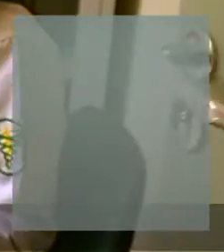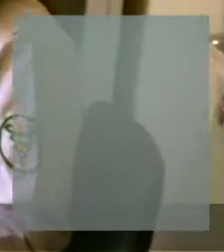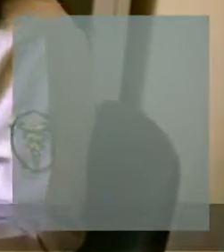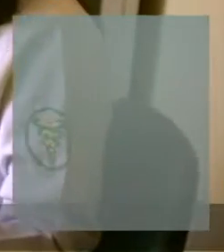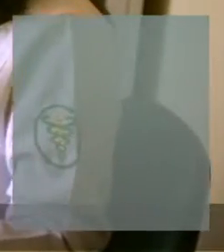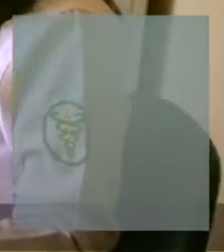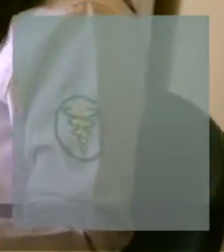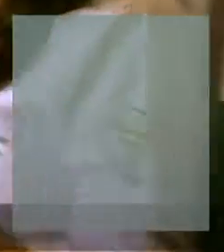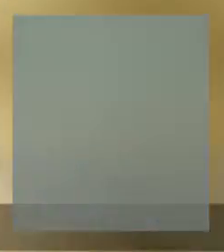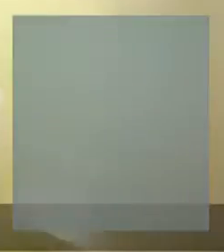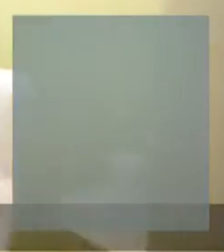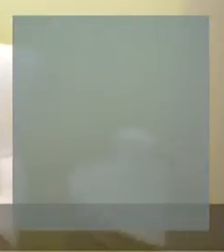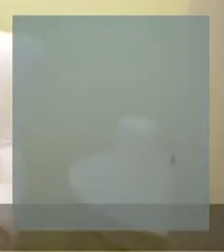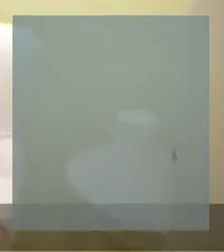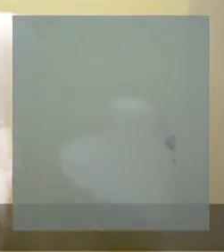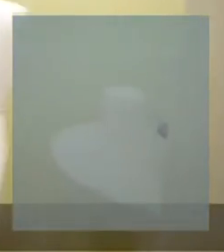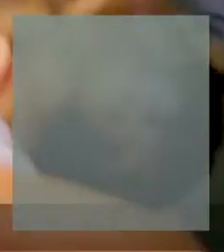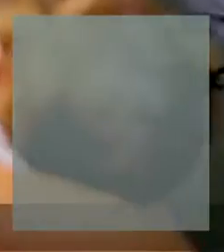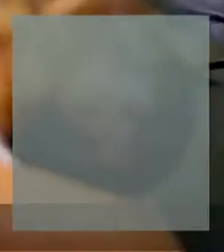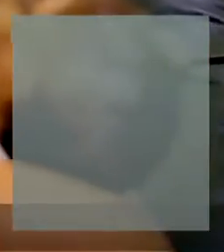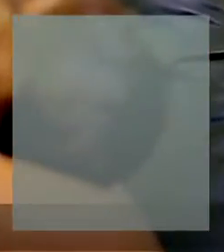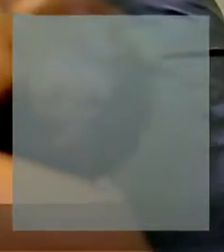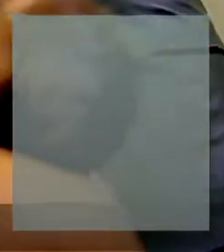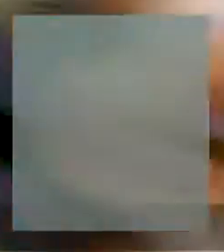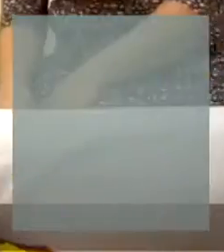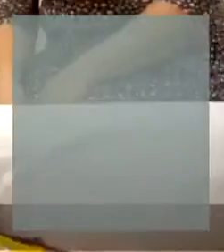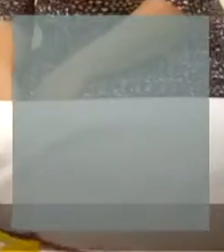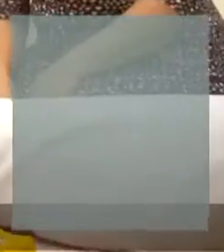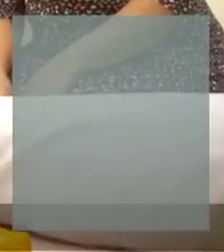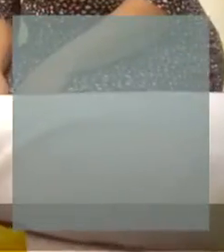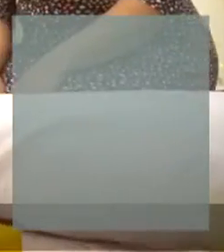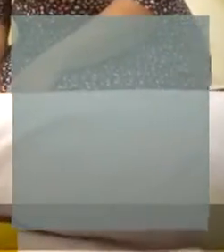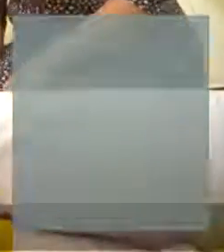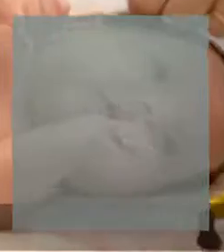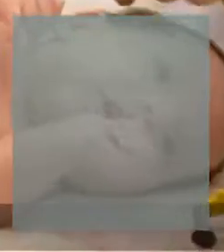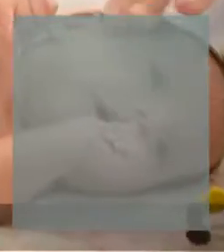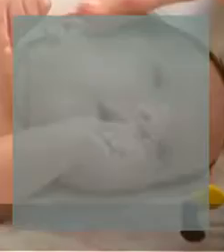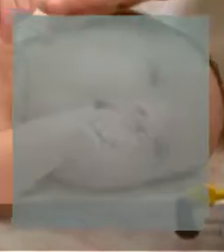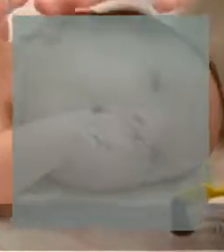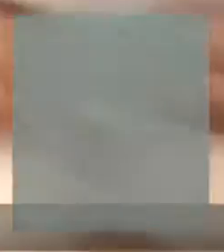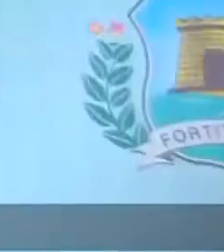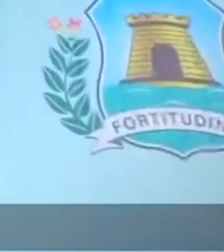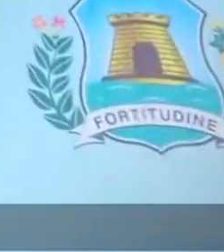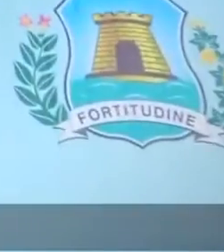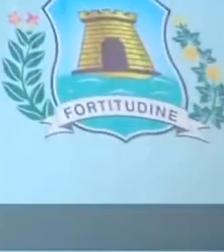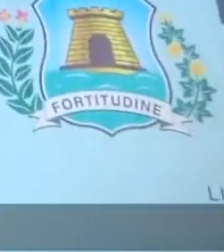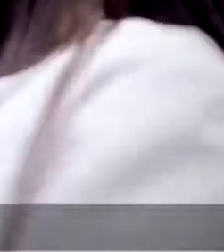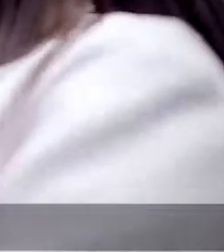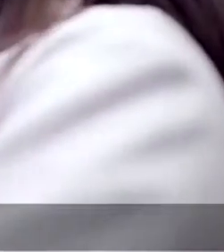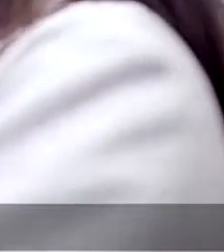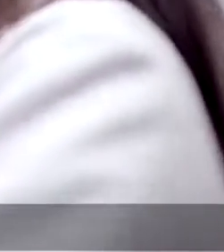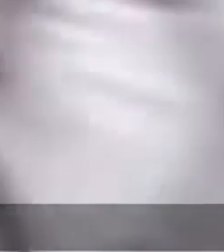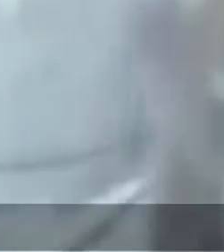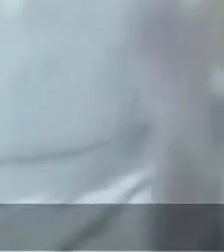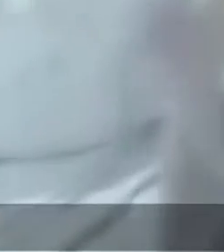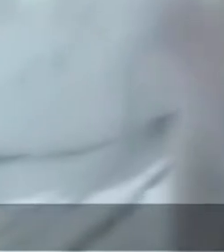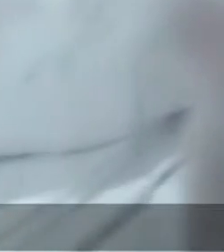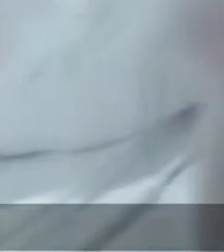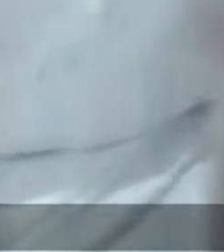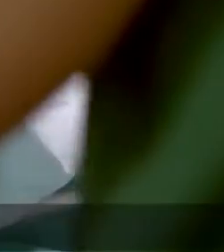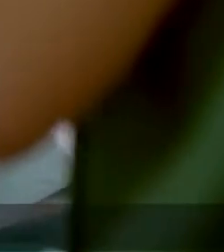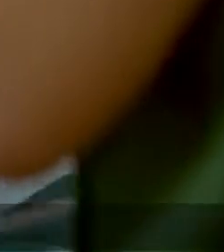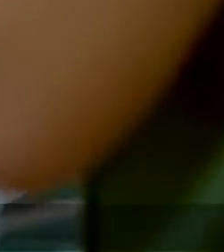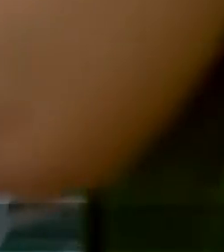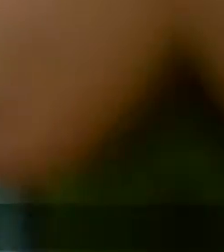de apoio à saúde da família, salas de aleitamento materno, núcleo de desenvolvimento infantil, central de medicamentos,